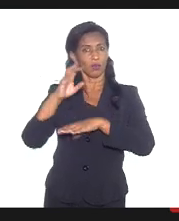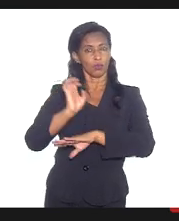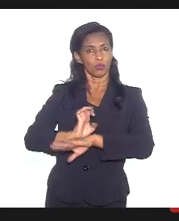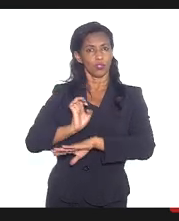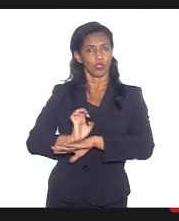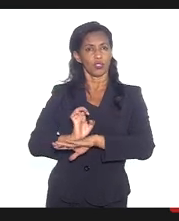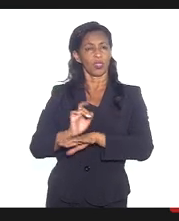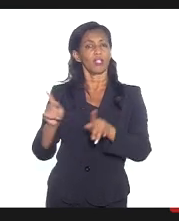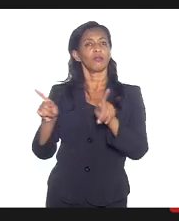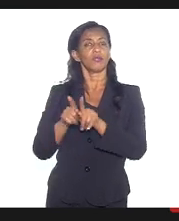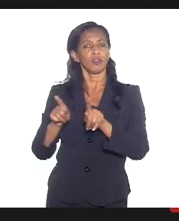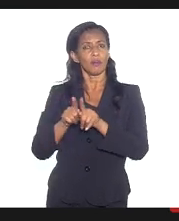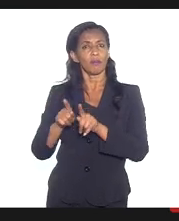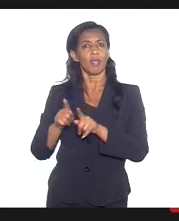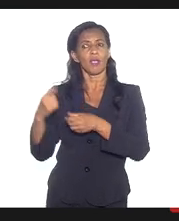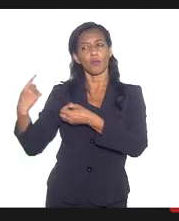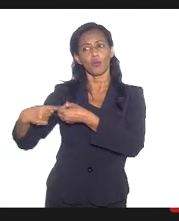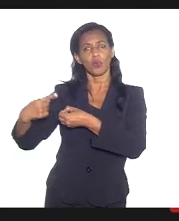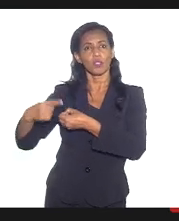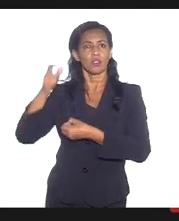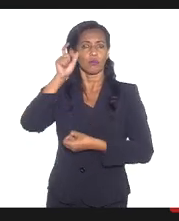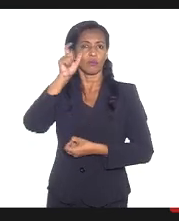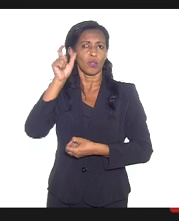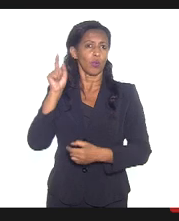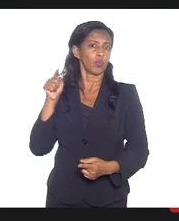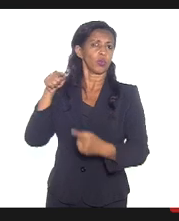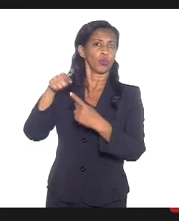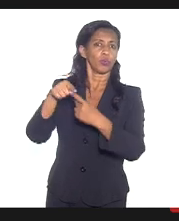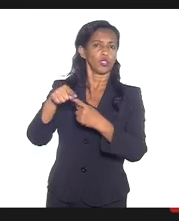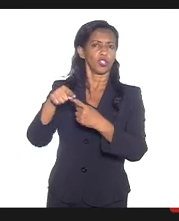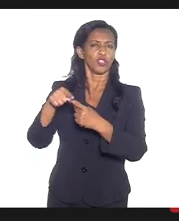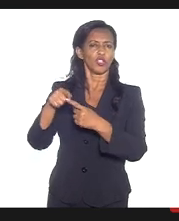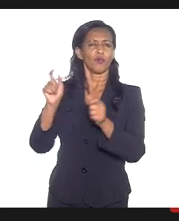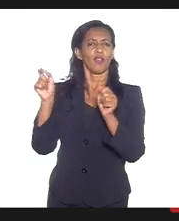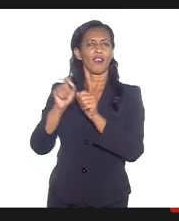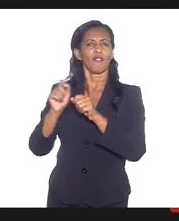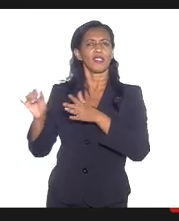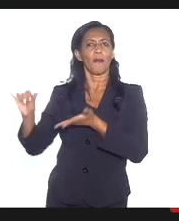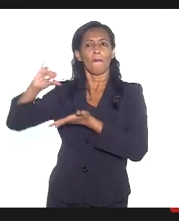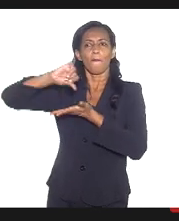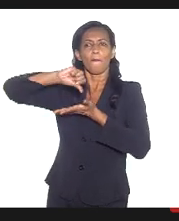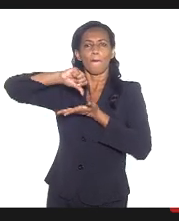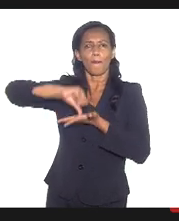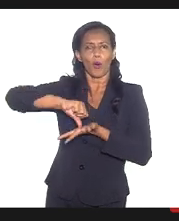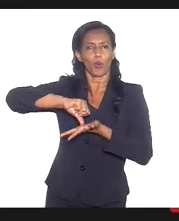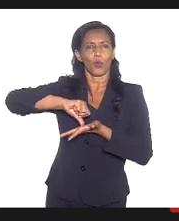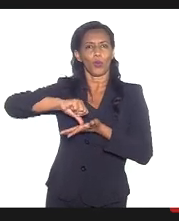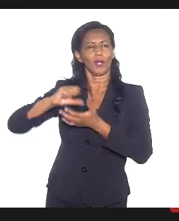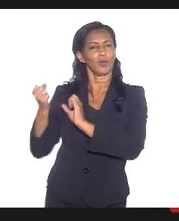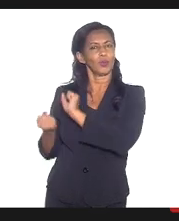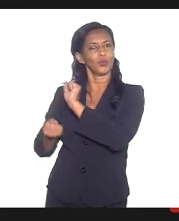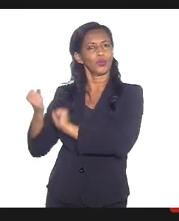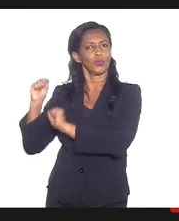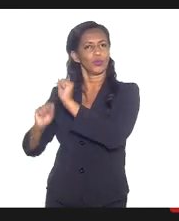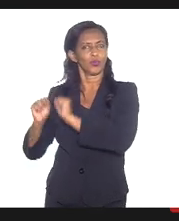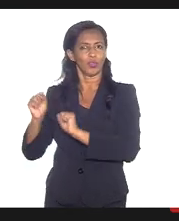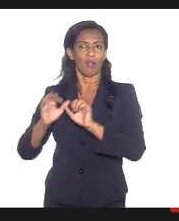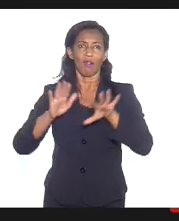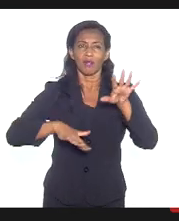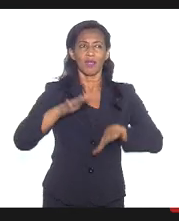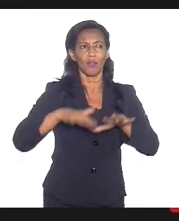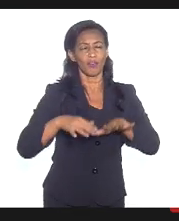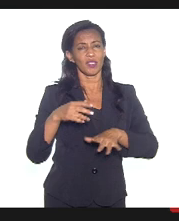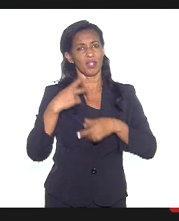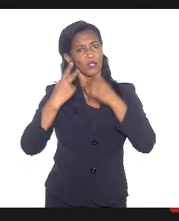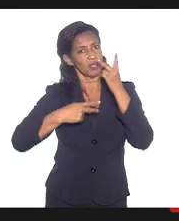alguns municípios de interesse. Então, o grande objetivo é construir polos industriais, sim. E aí, talvez nossa fala não tenha sido muito